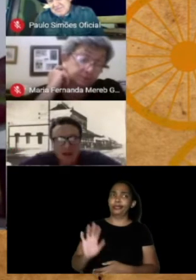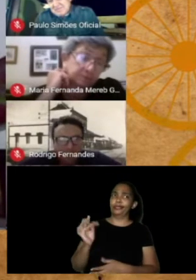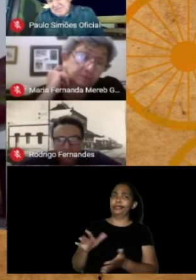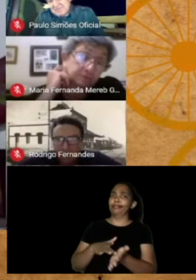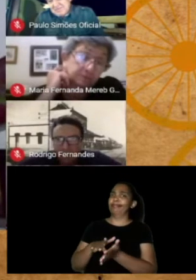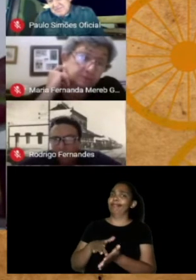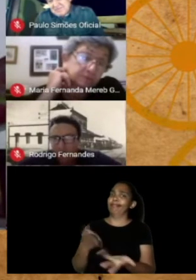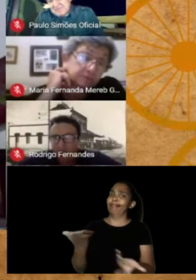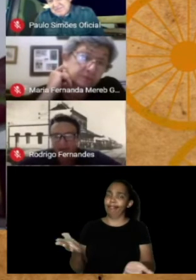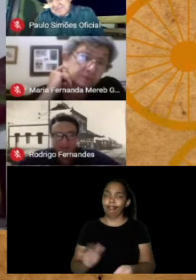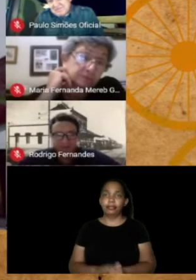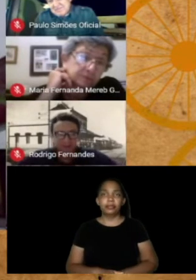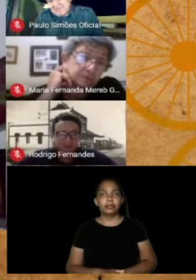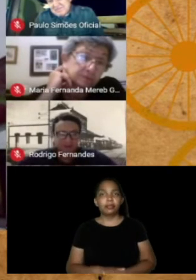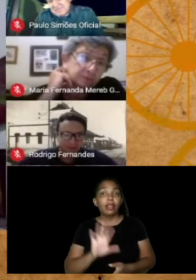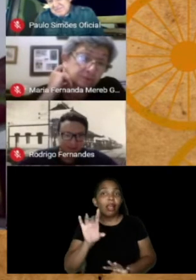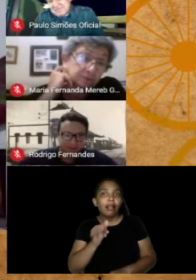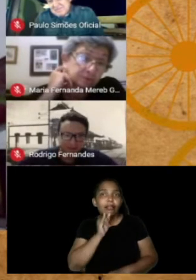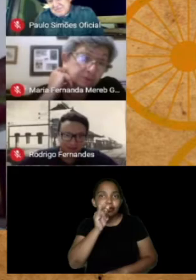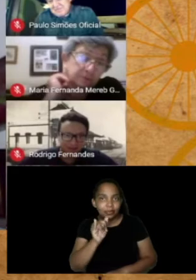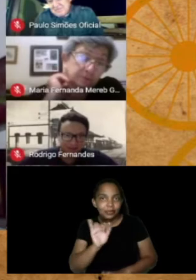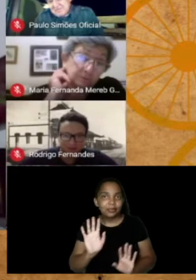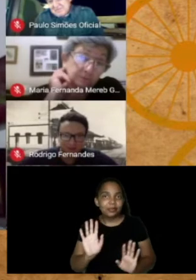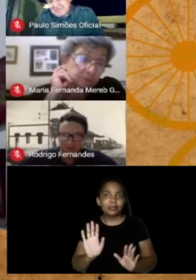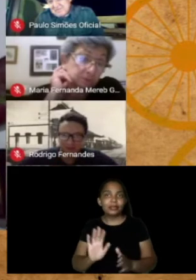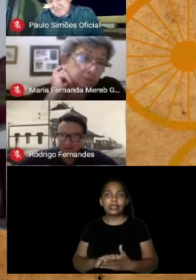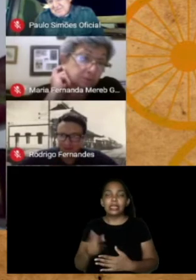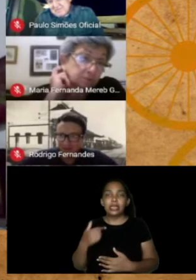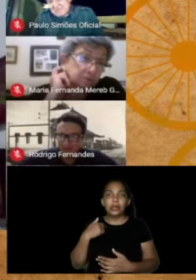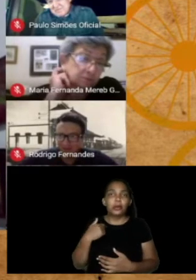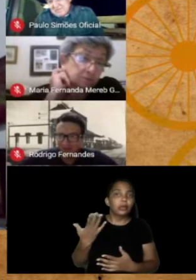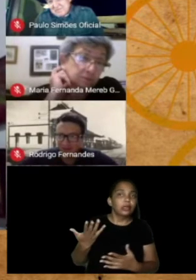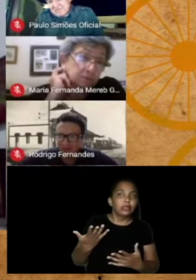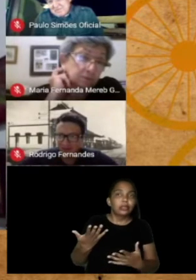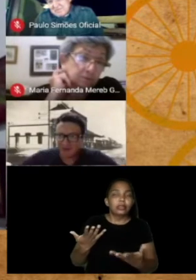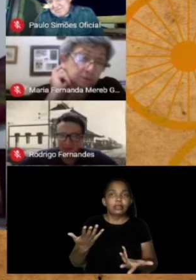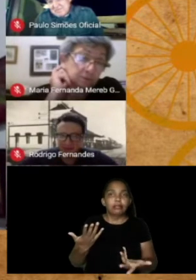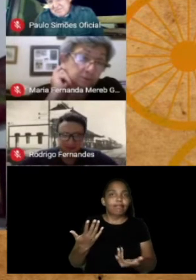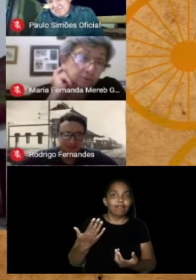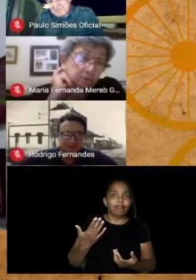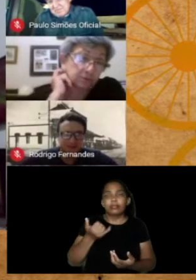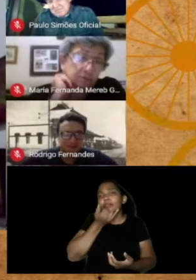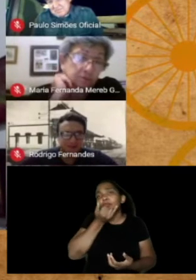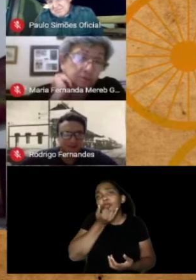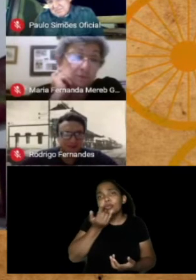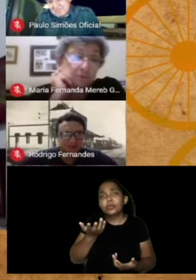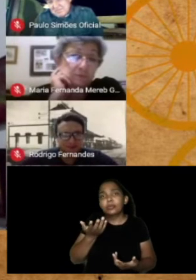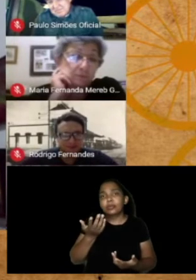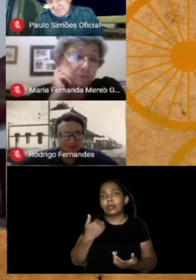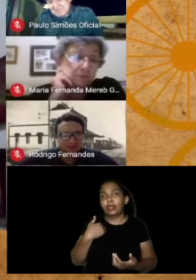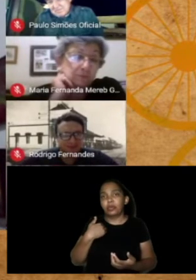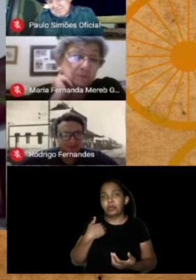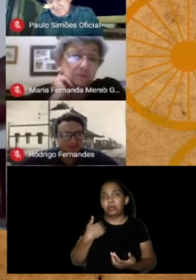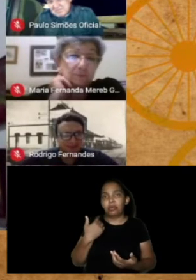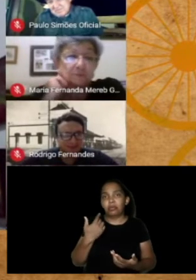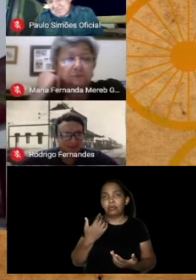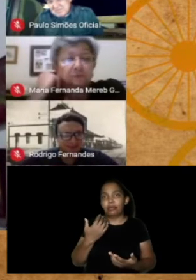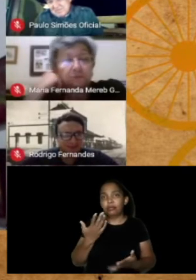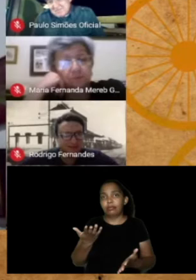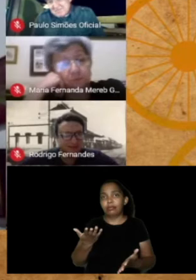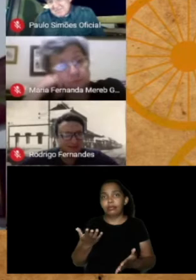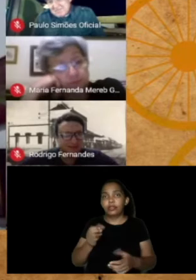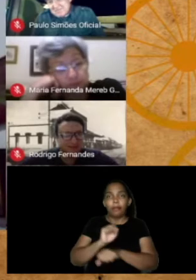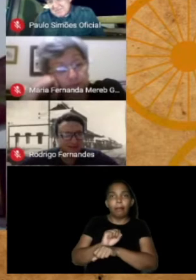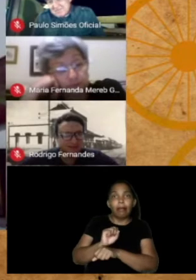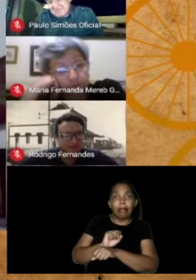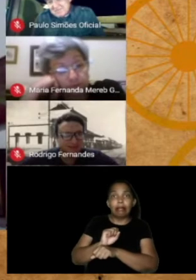Rodrigo, só para te falar um pouquinho, que eu me perdi um pouquinho, desculpa, Flávio, se eu sair um pouquinho, porque às vezes eu fui parando e